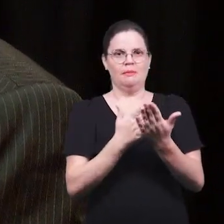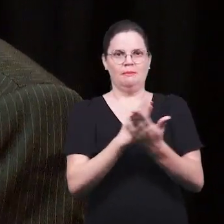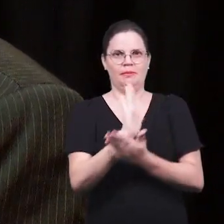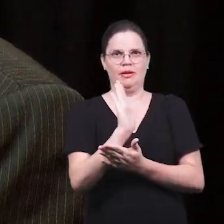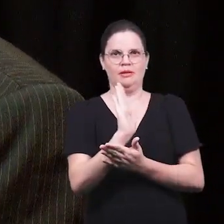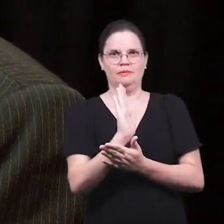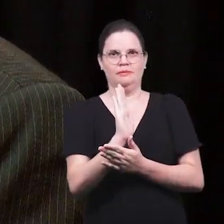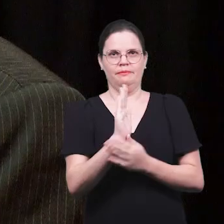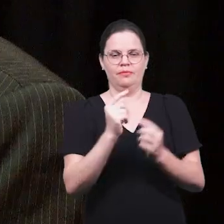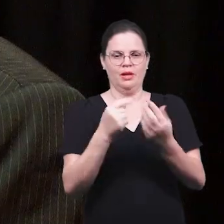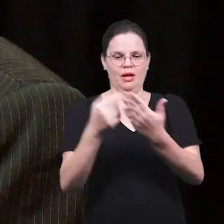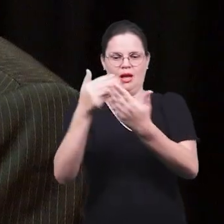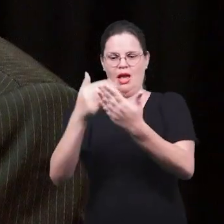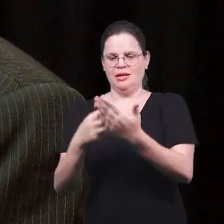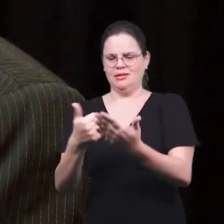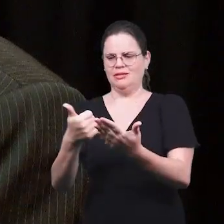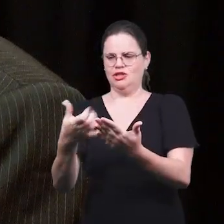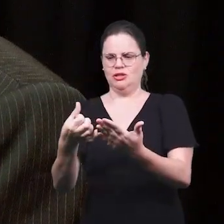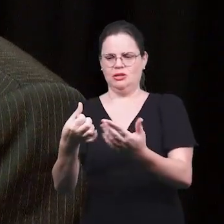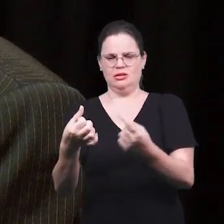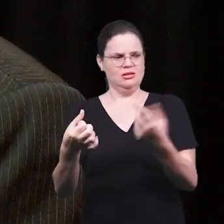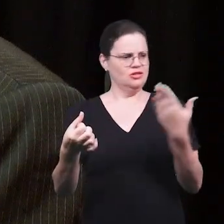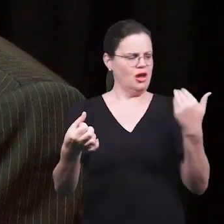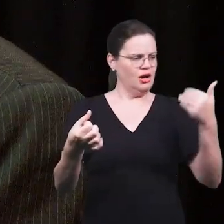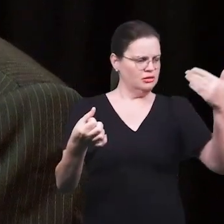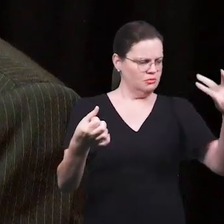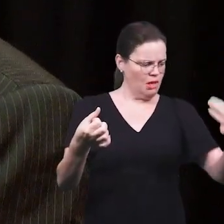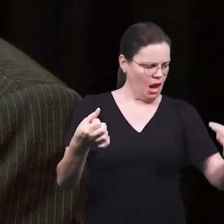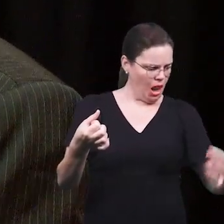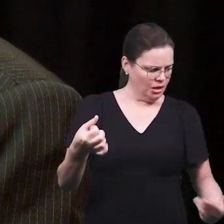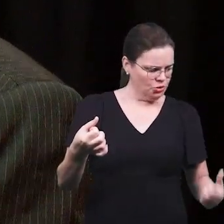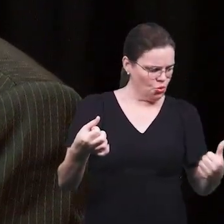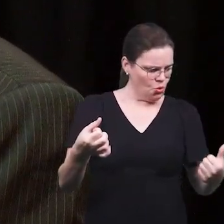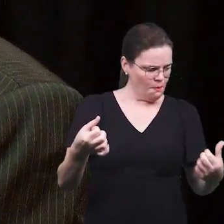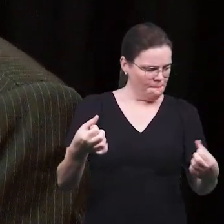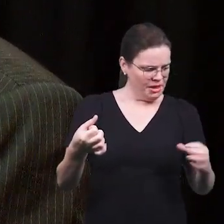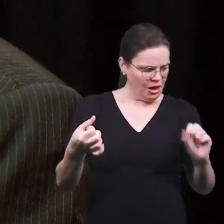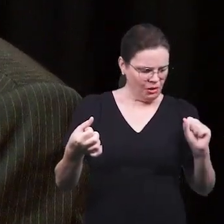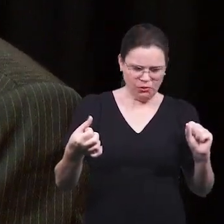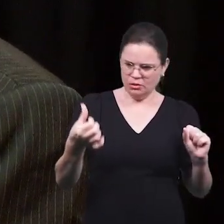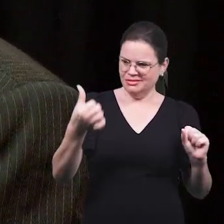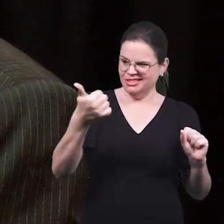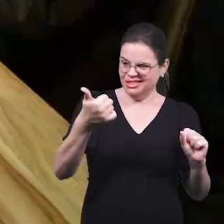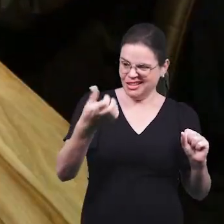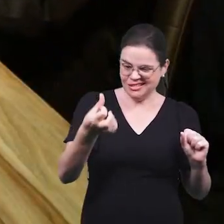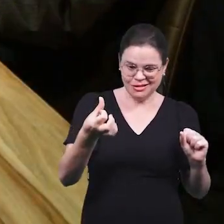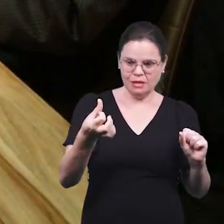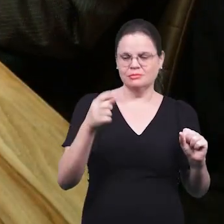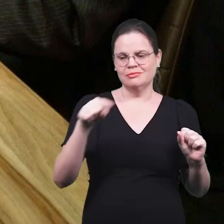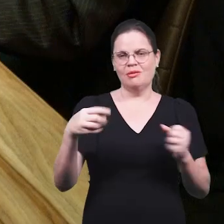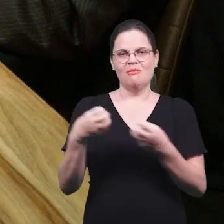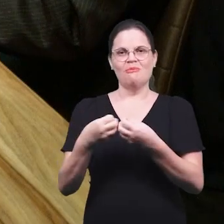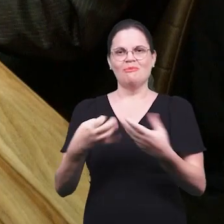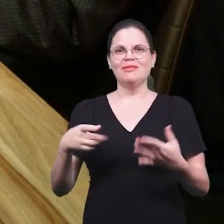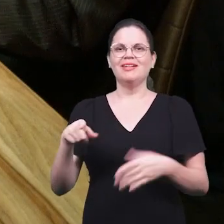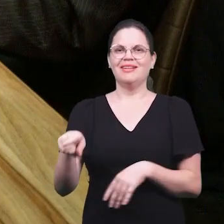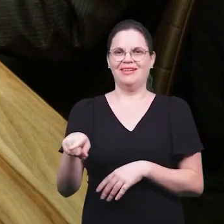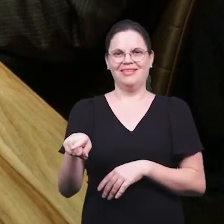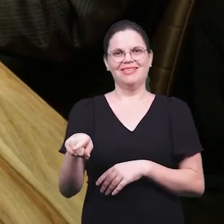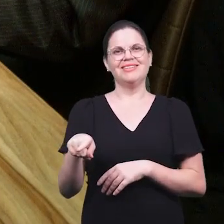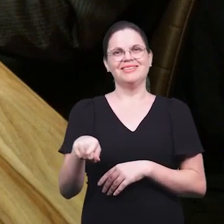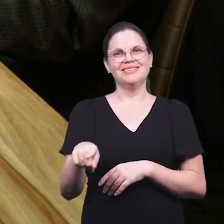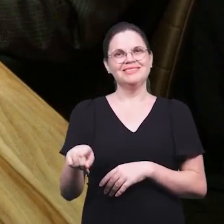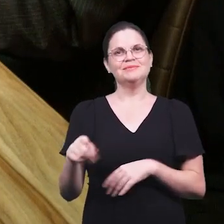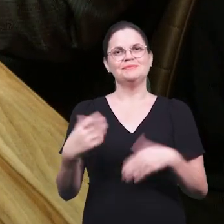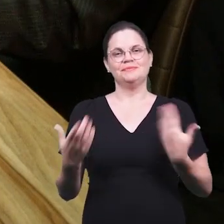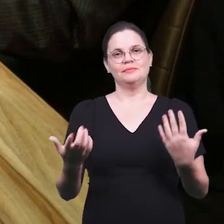e comparava com as listas anteriores de onde eu estava, eu via que Deus tinha feito um milagre. Amém. E assim, eu